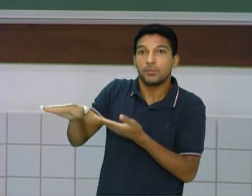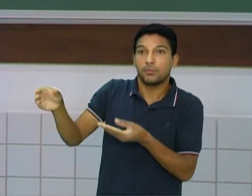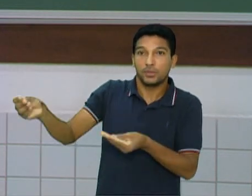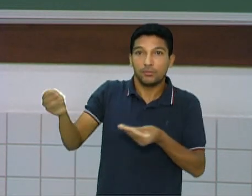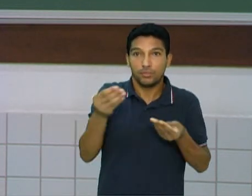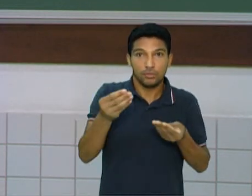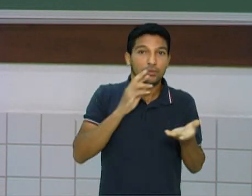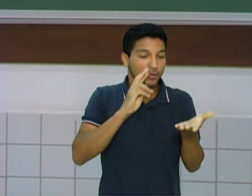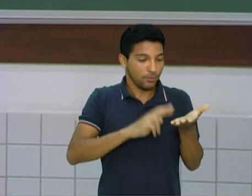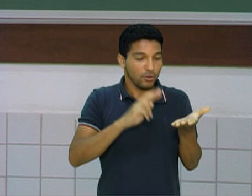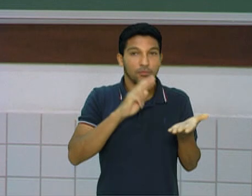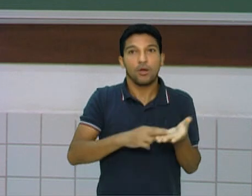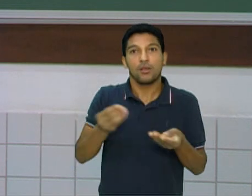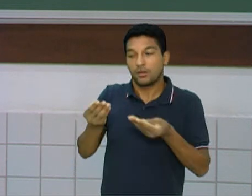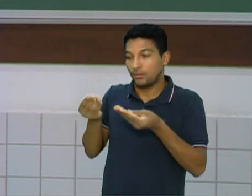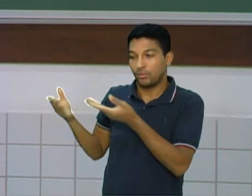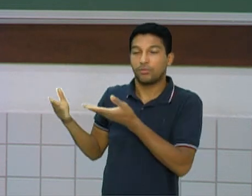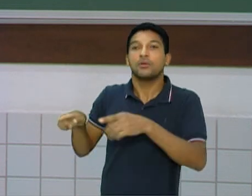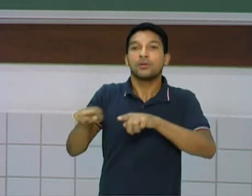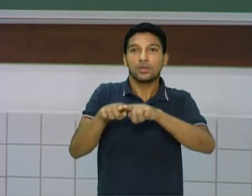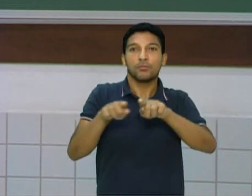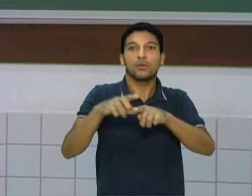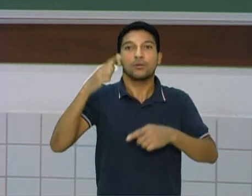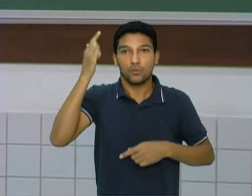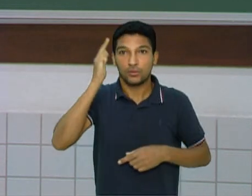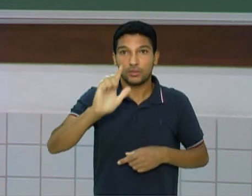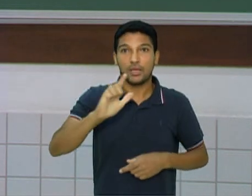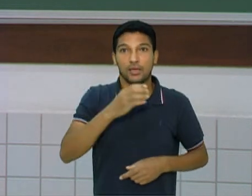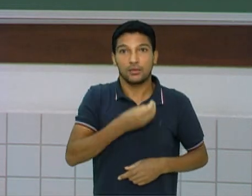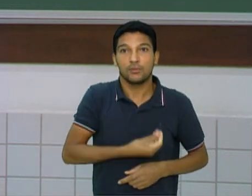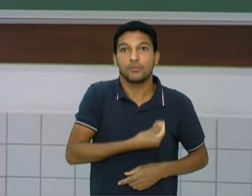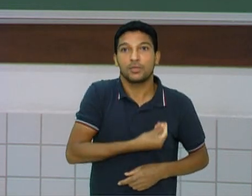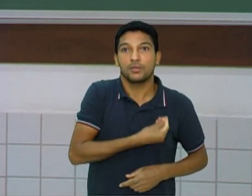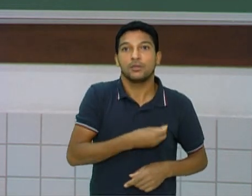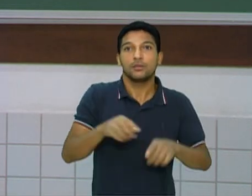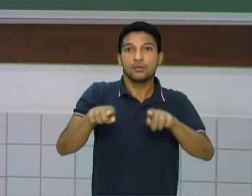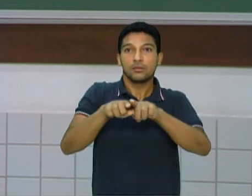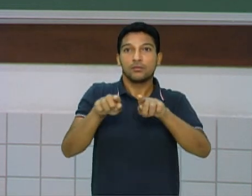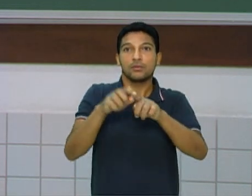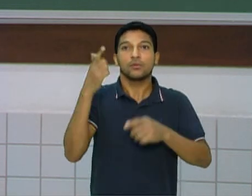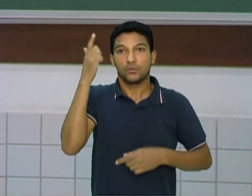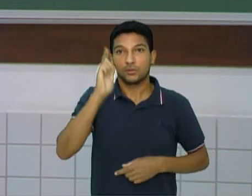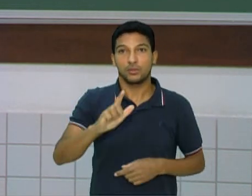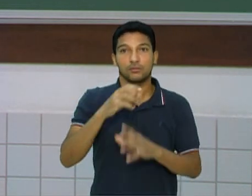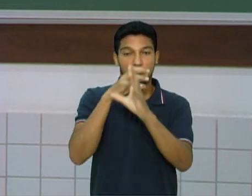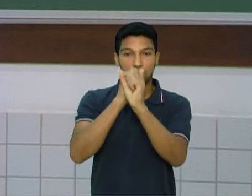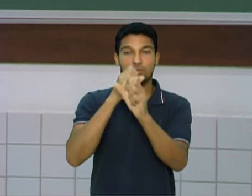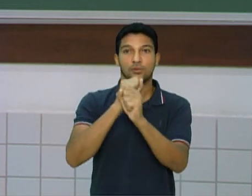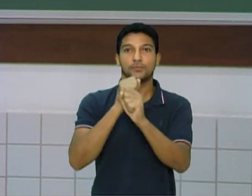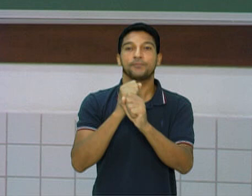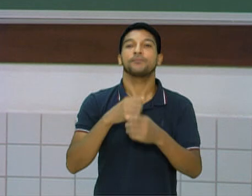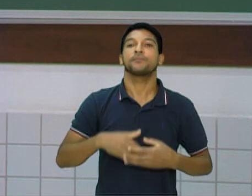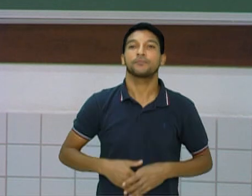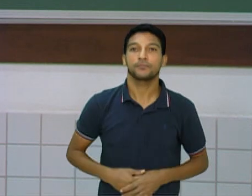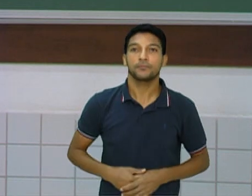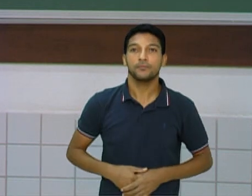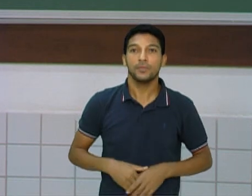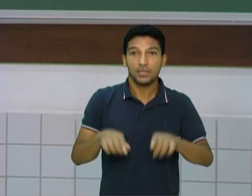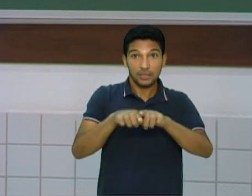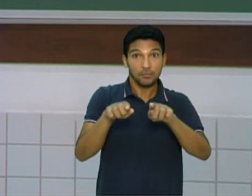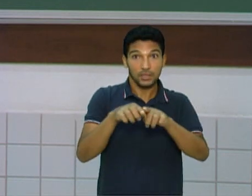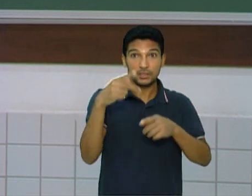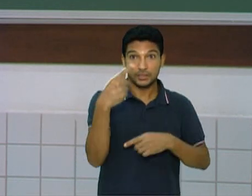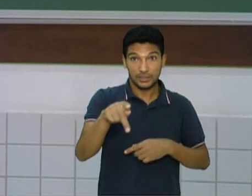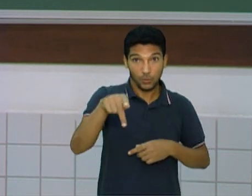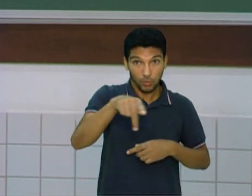sua presença e a sua nota, ok? Também quero lembrar que os professores da escola, os professores que dão aula